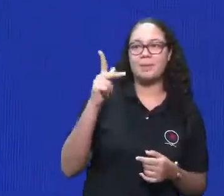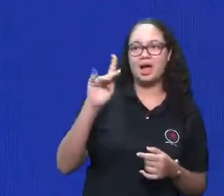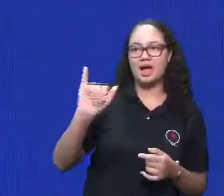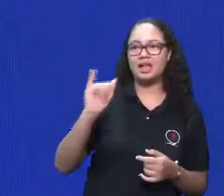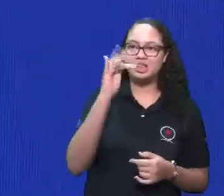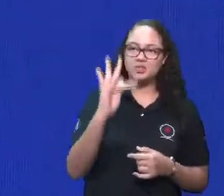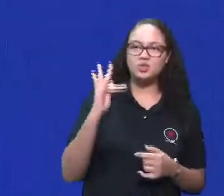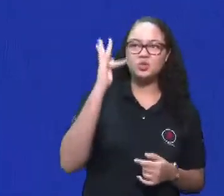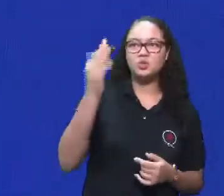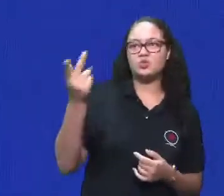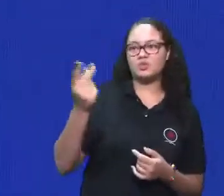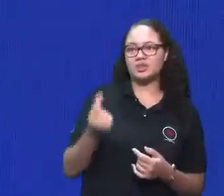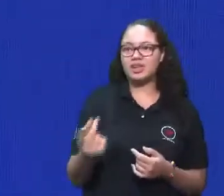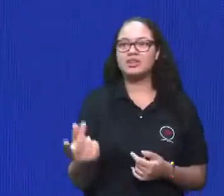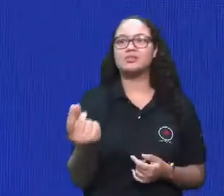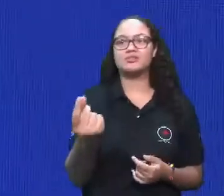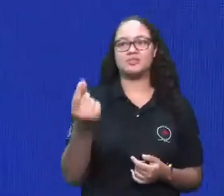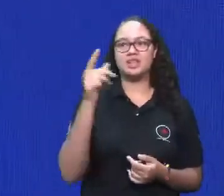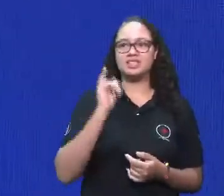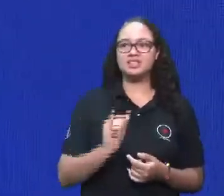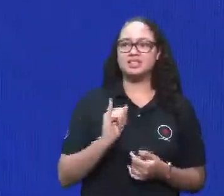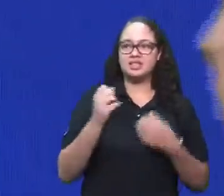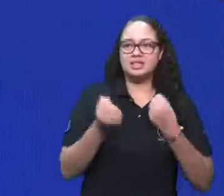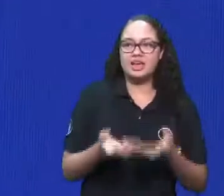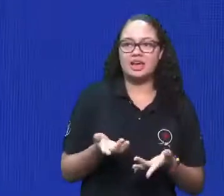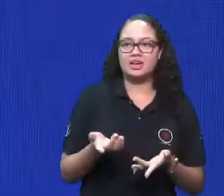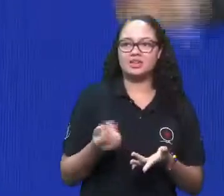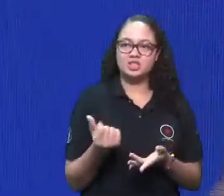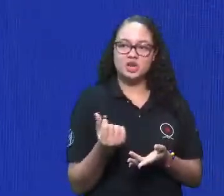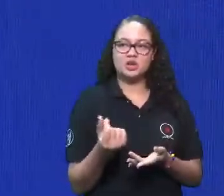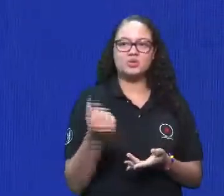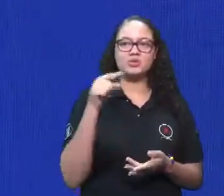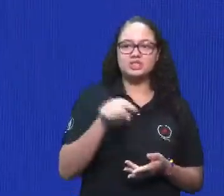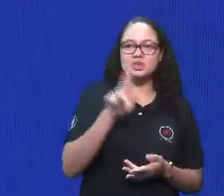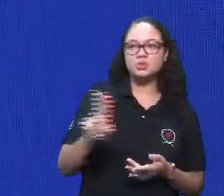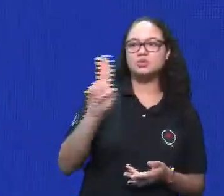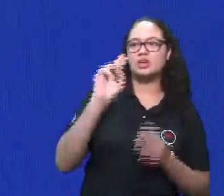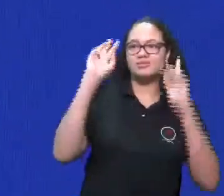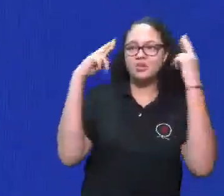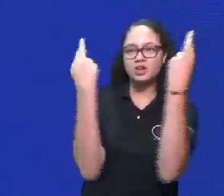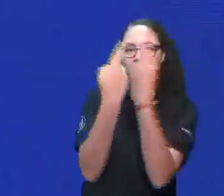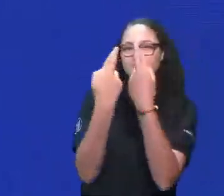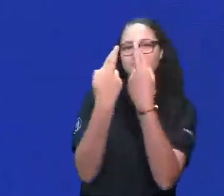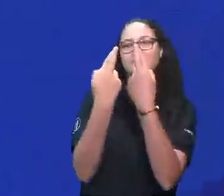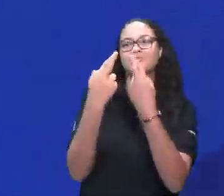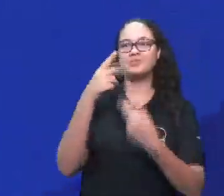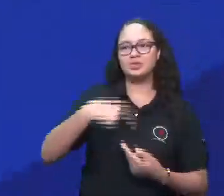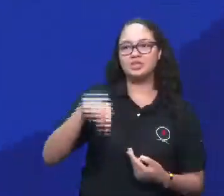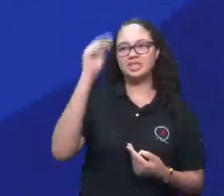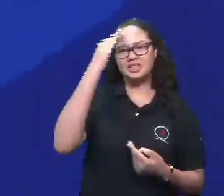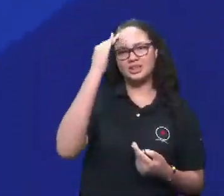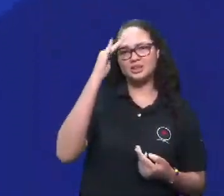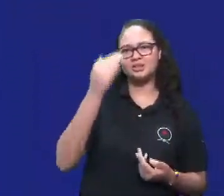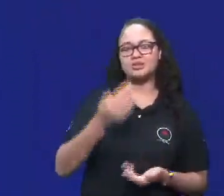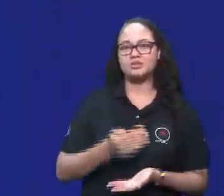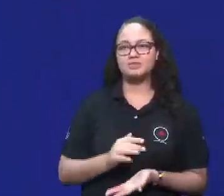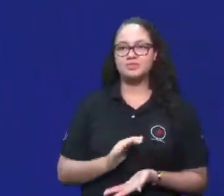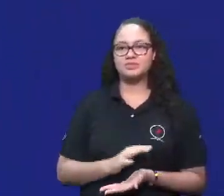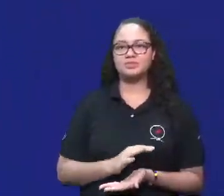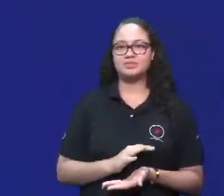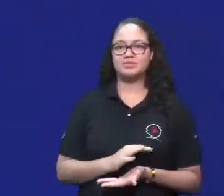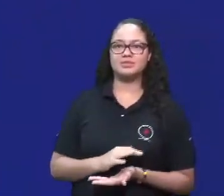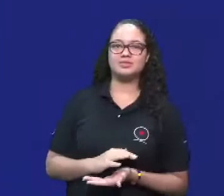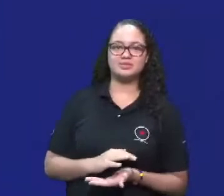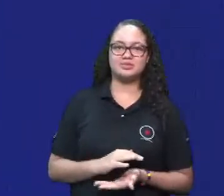que se ele te der dinheiro, ele sabe para onde vai vir, aonde nós vamos investir o nosso dinheiro. Você está entendendo isso? É isso que você tem que